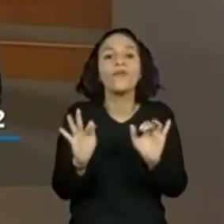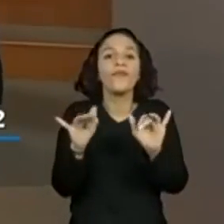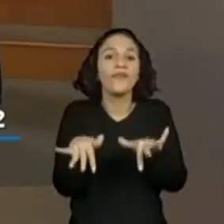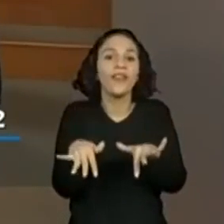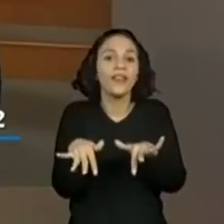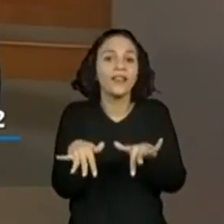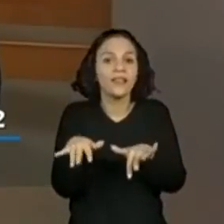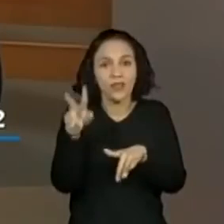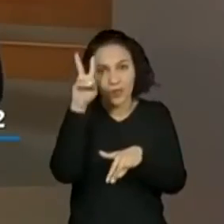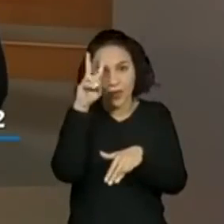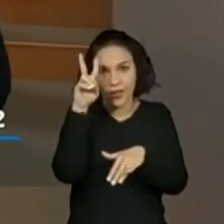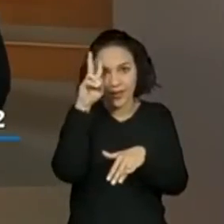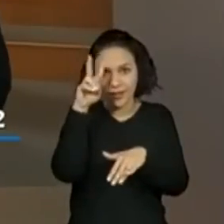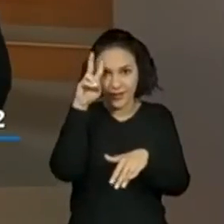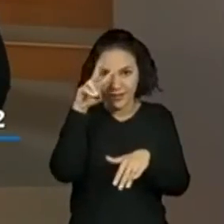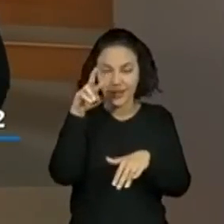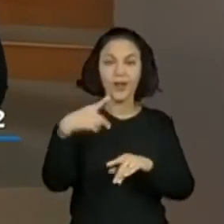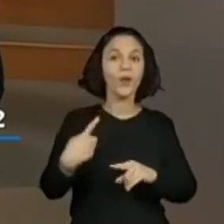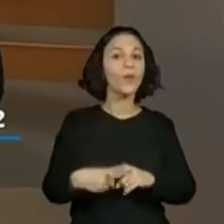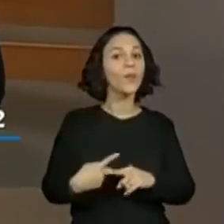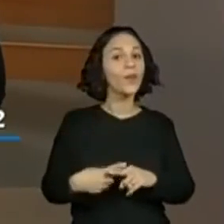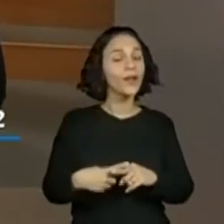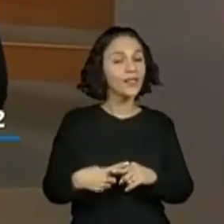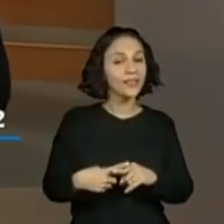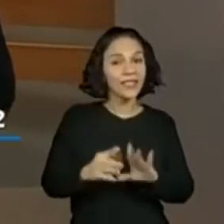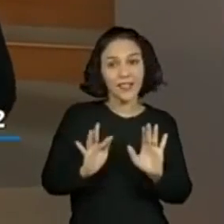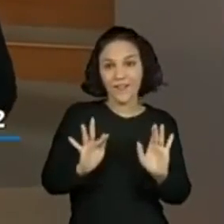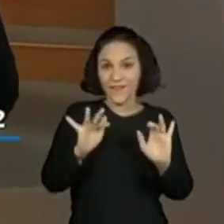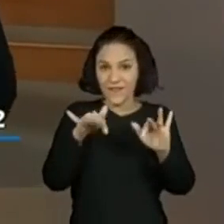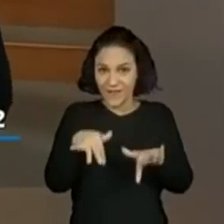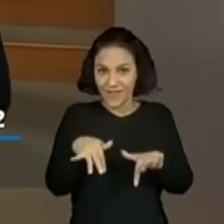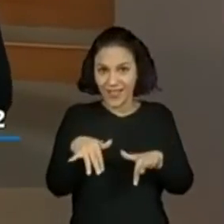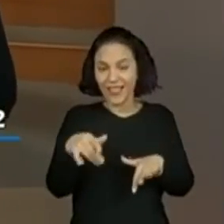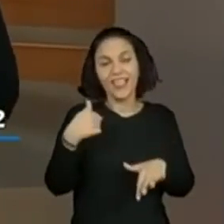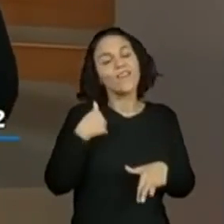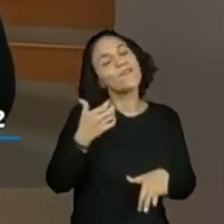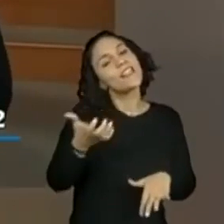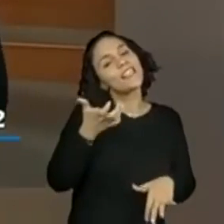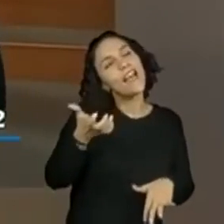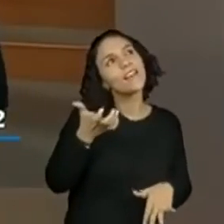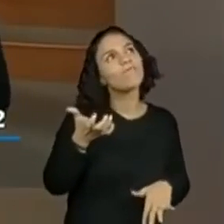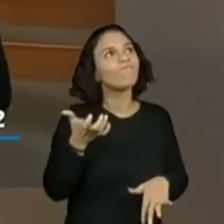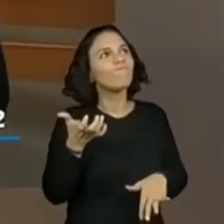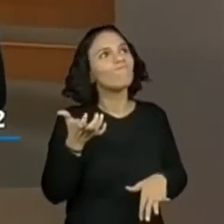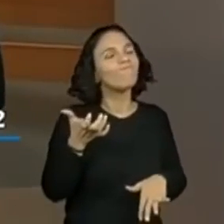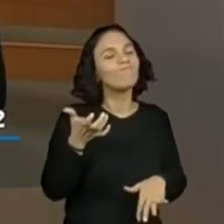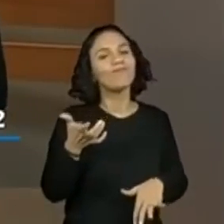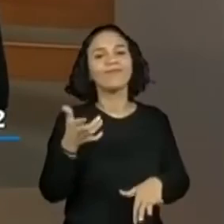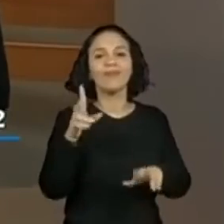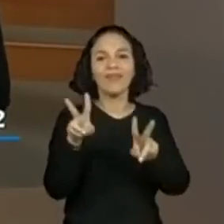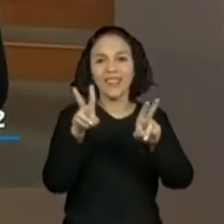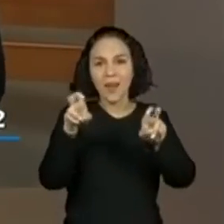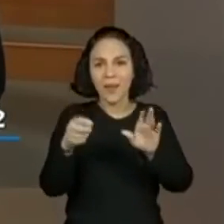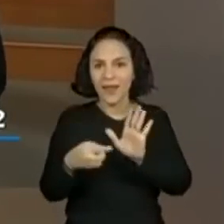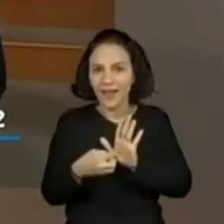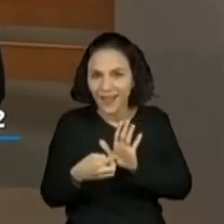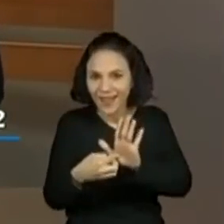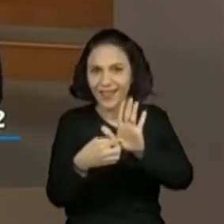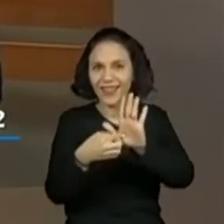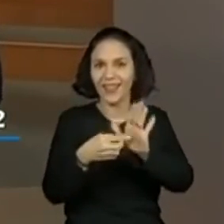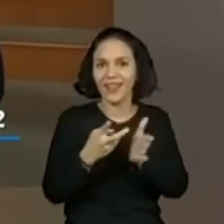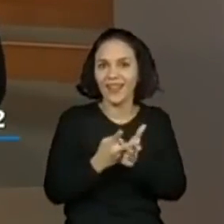do nosso conto. Porque a partida final daquilo que eu queira dar continuidade para o meu conto, que eu